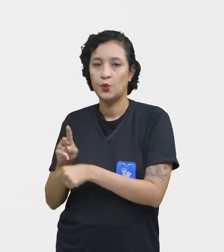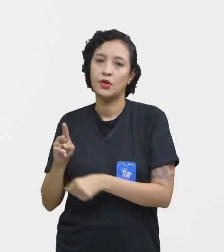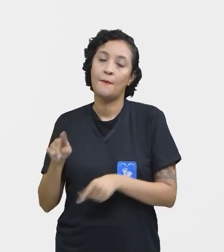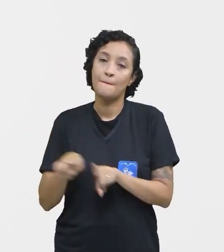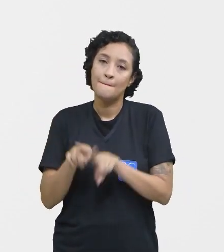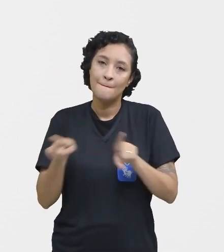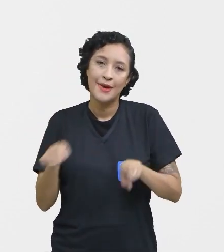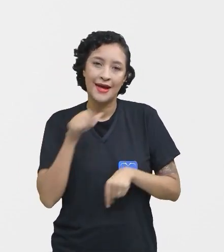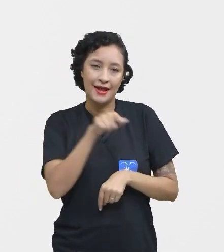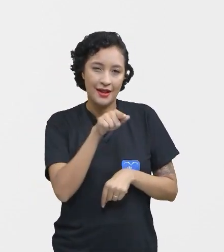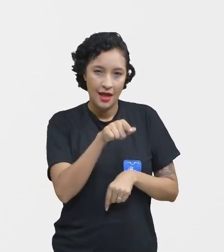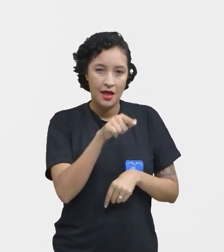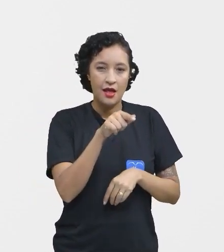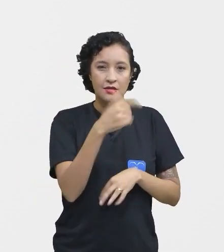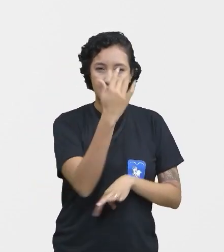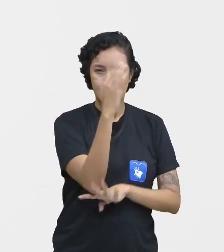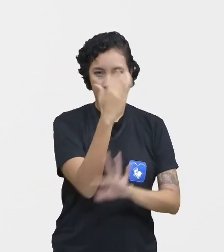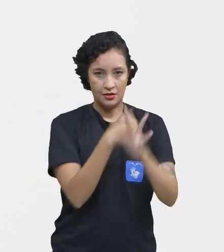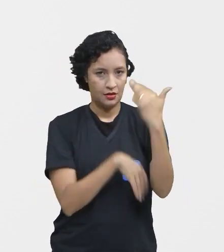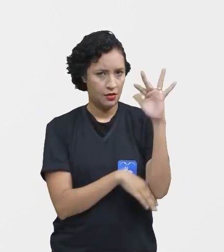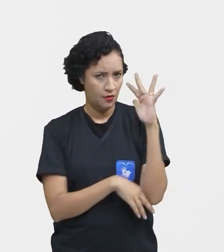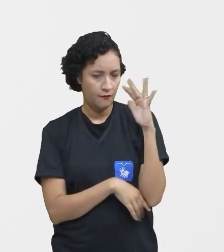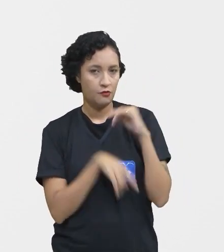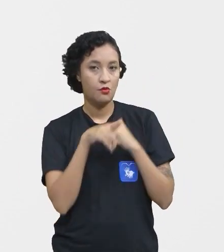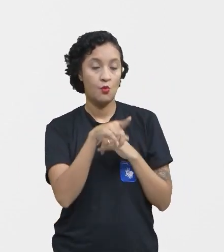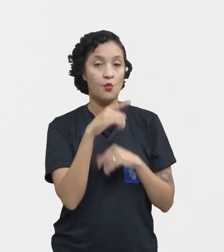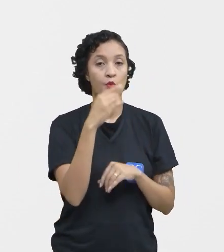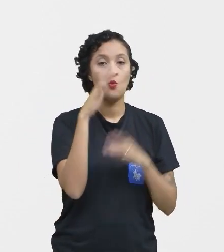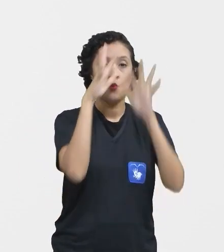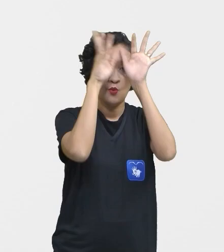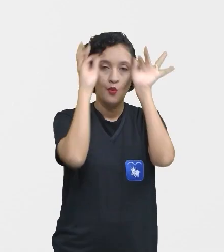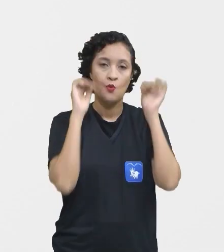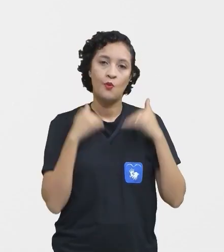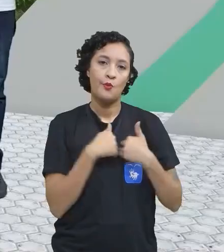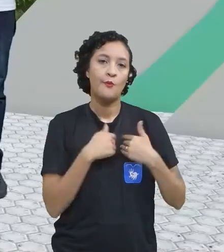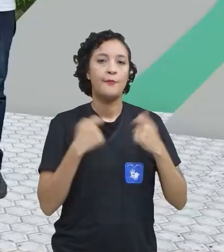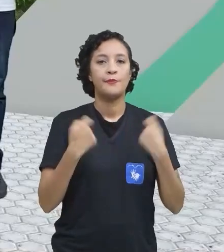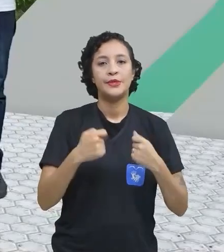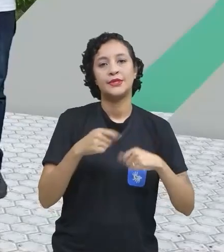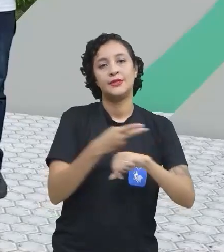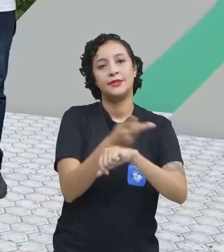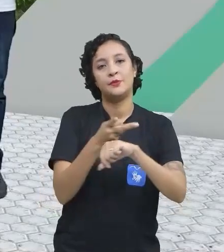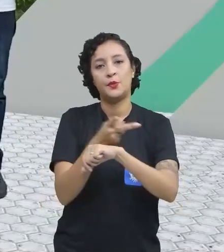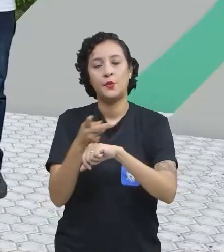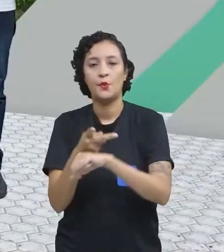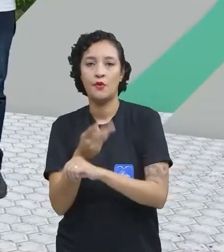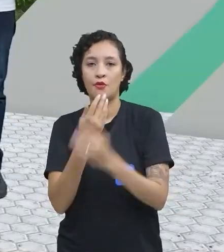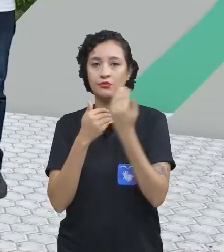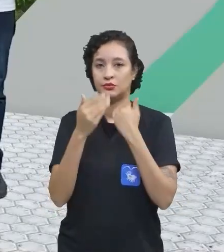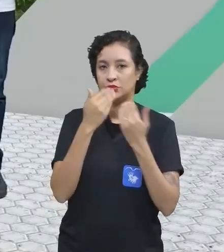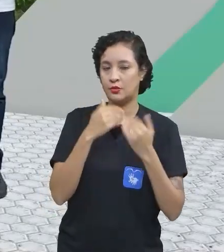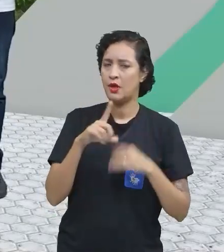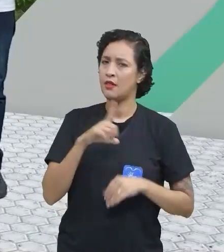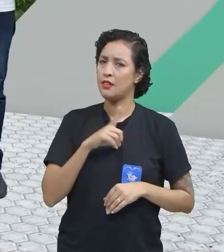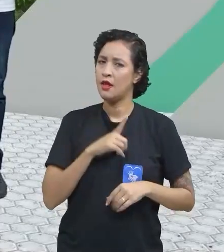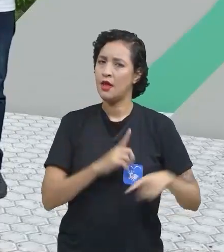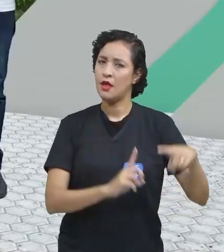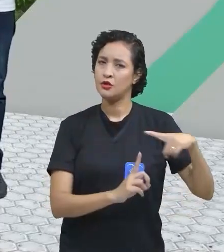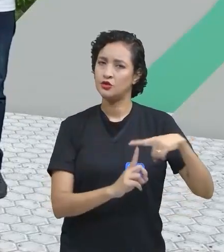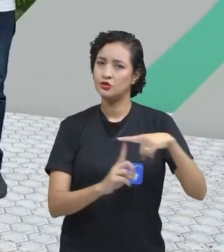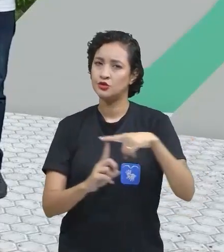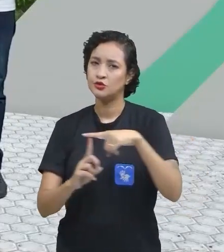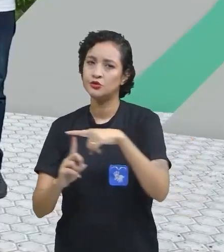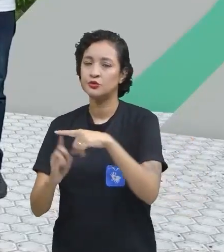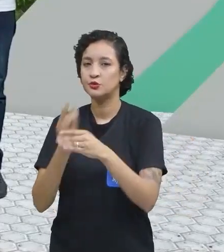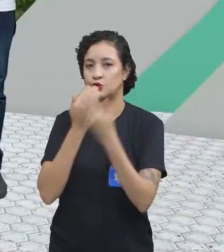eu falei para vocês, nem sempre o animal ele possui vários tipos de alimentação, dependendo